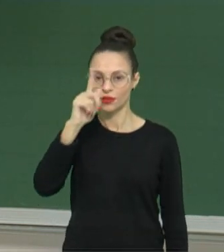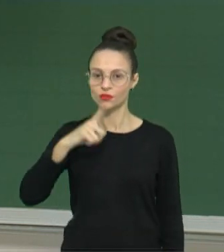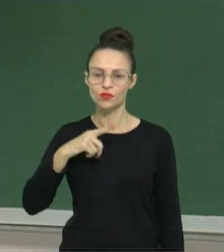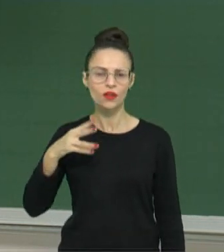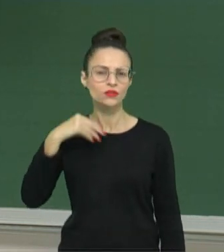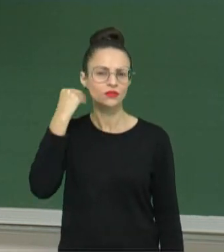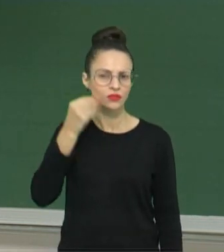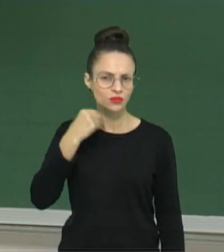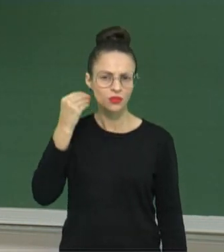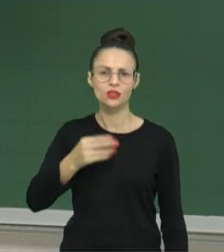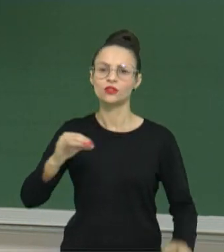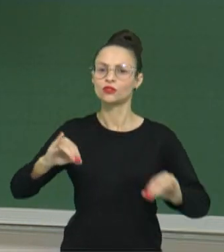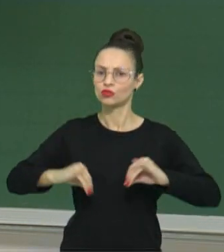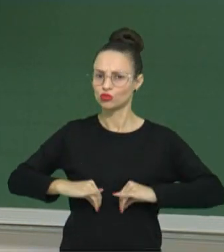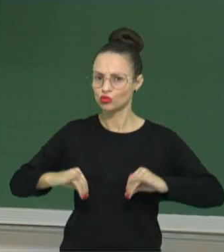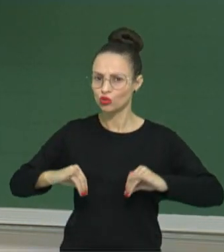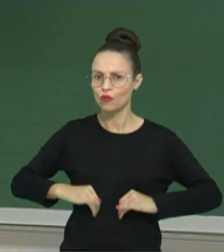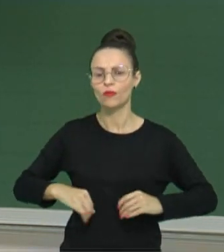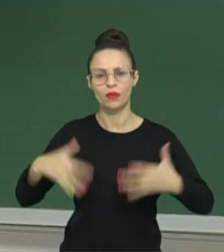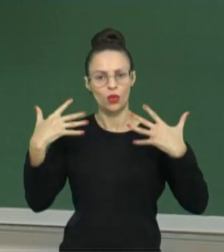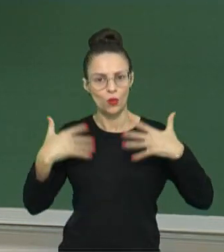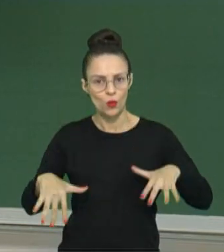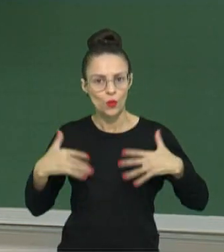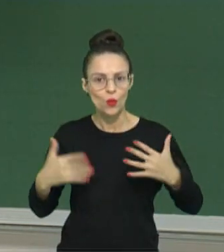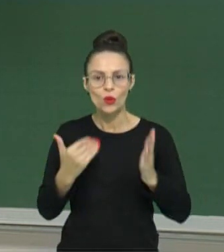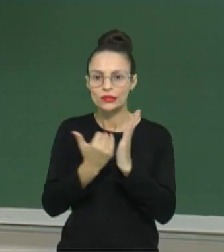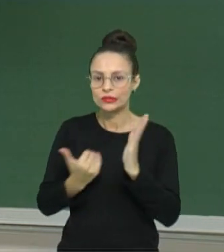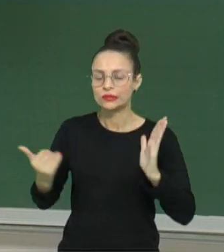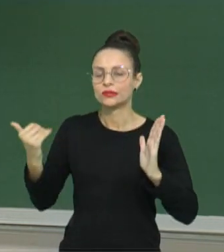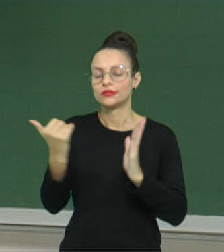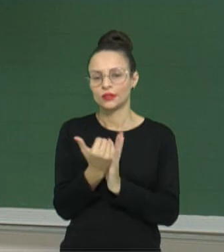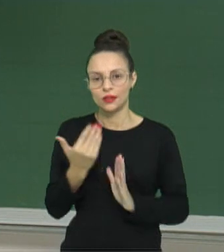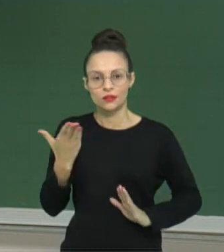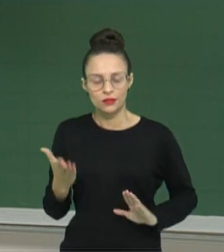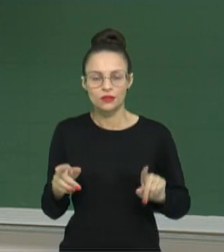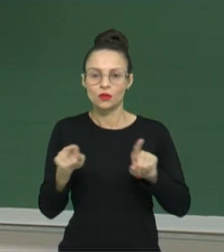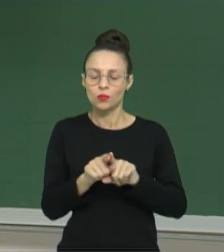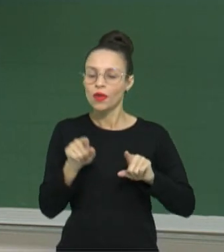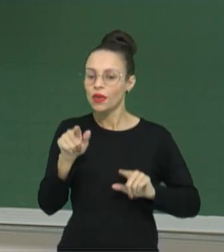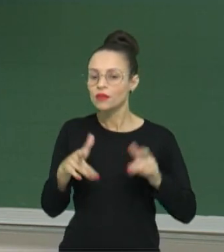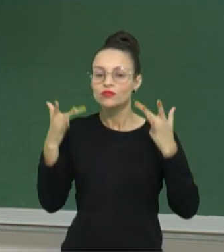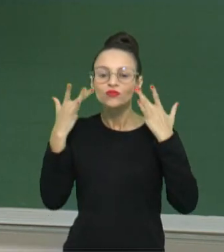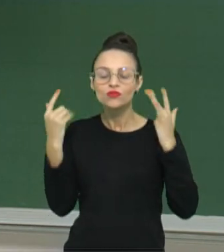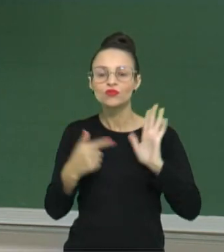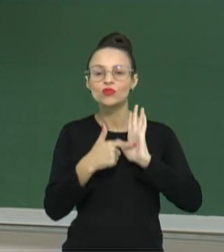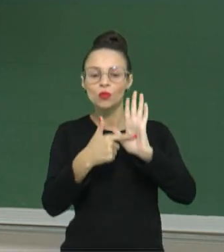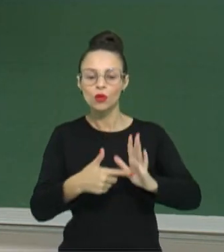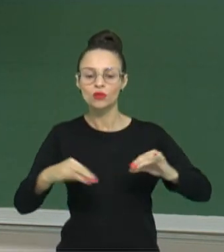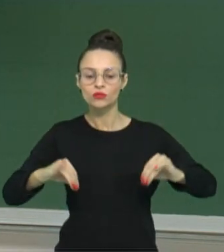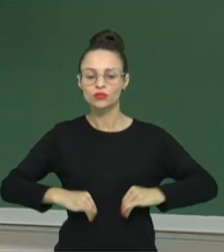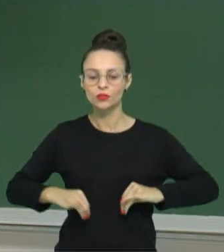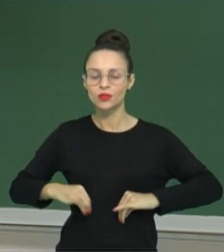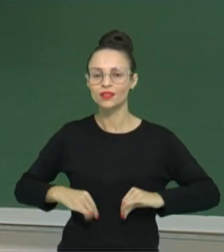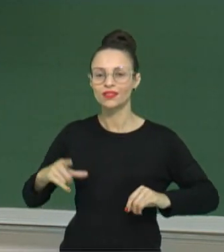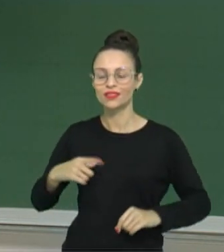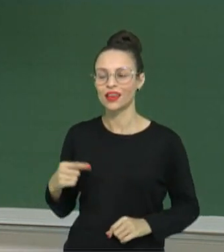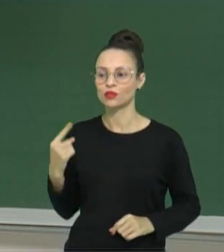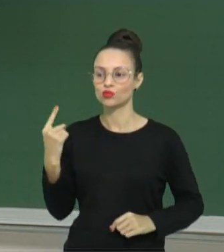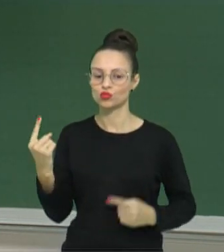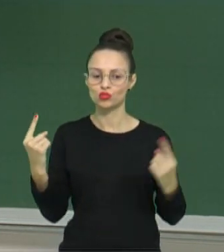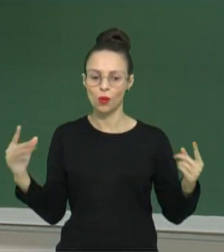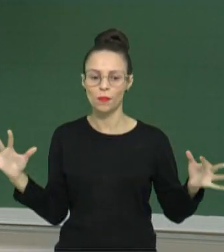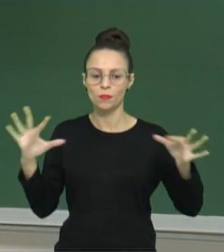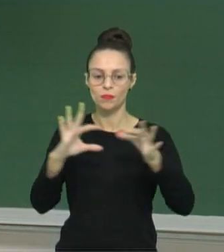experiência do sofrimento muito intensa e na tragédia vai haver a união de dois princípios